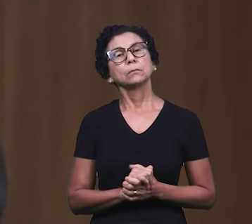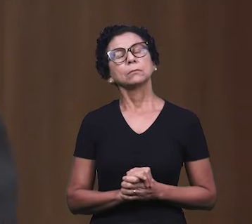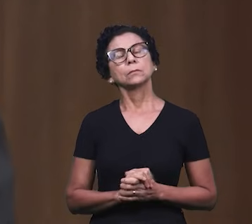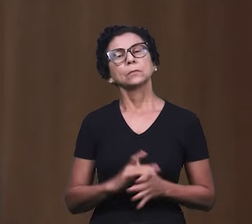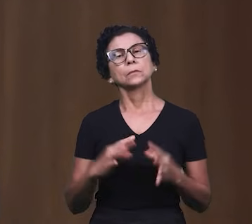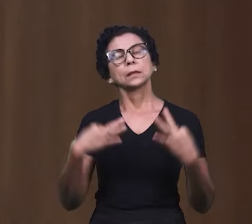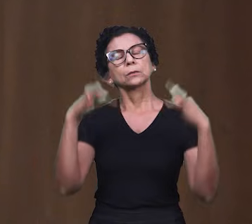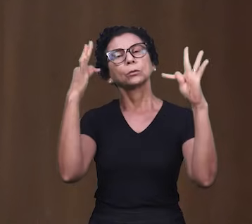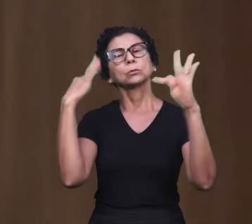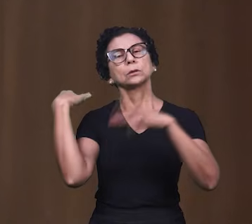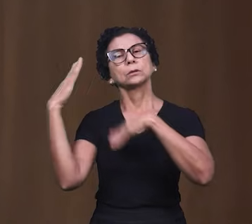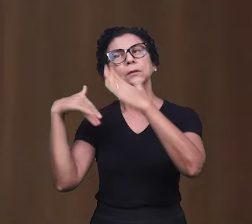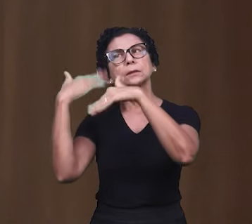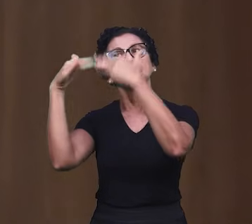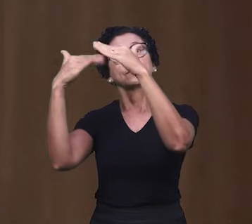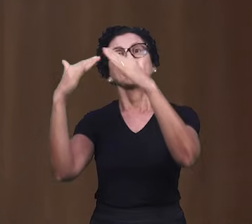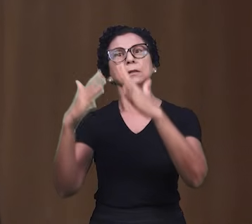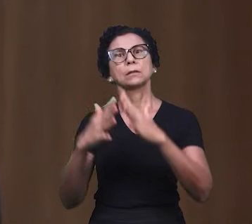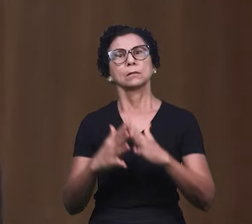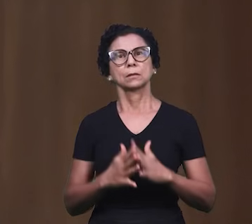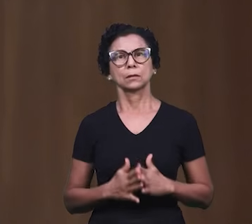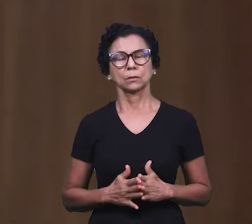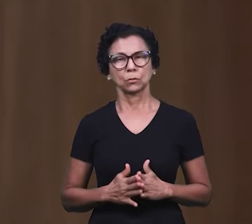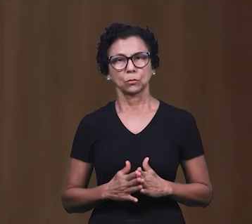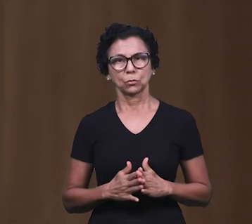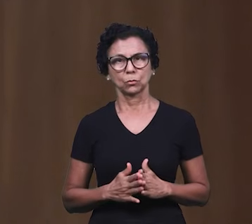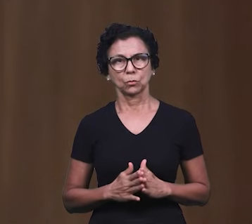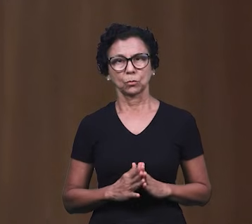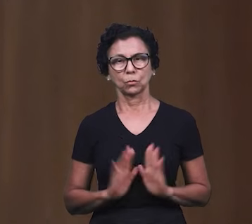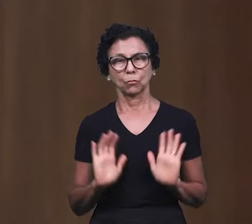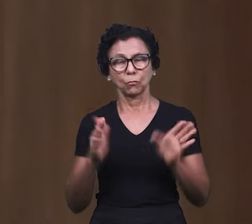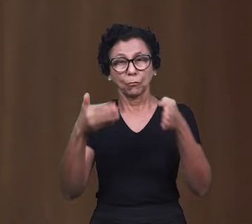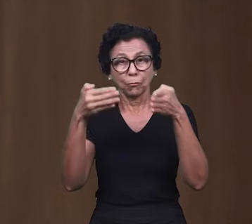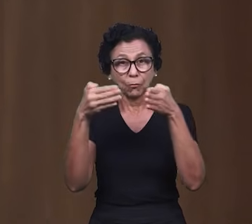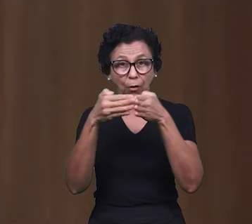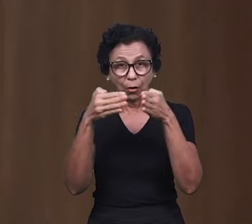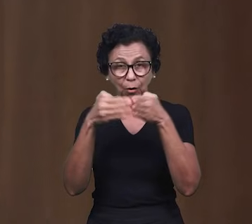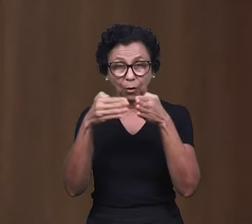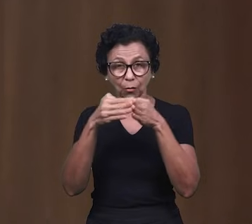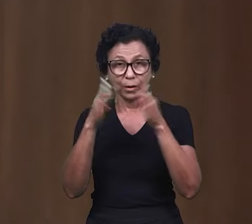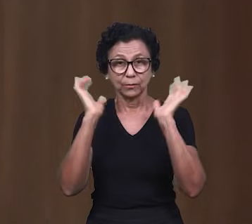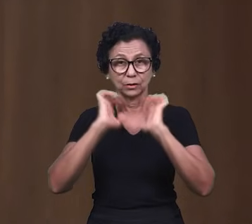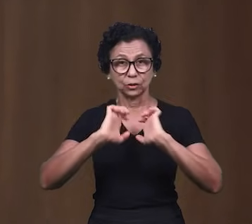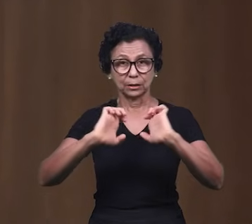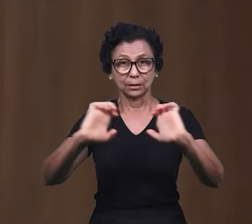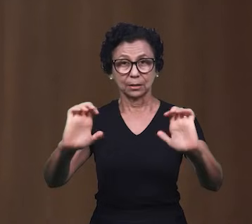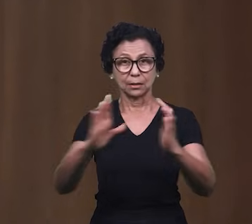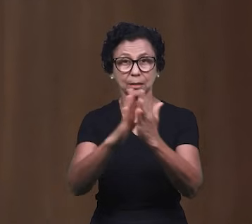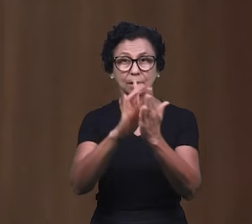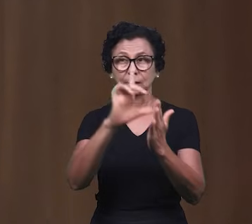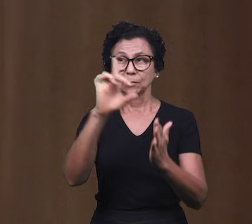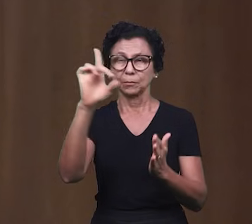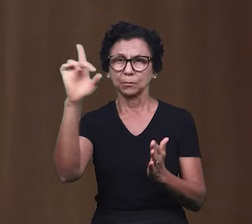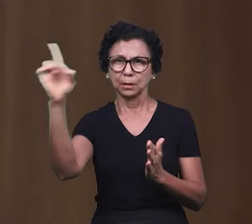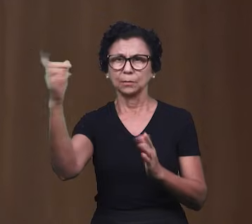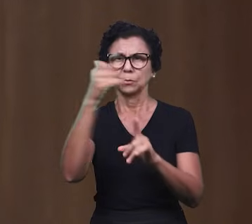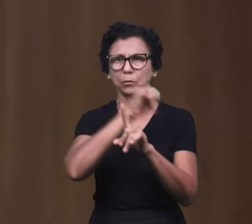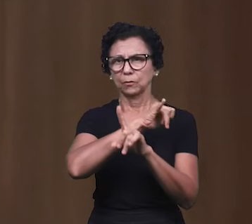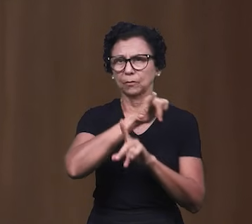tecnológico e o uso dessa tecnologia para a divulgação da mensagem profética, da palavra do Senhor,